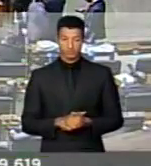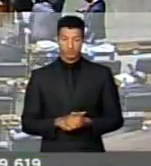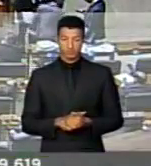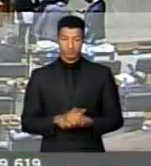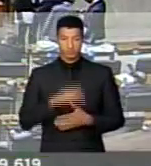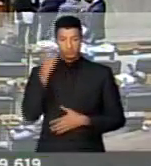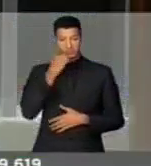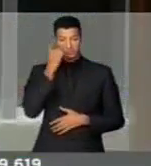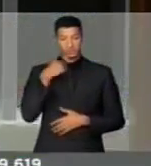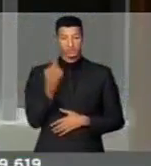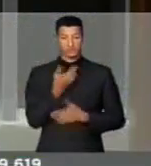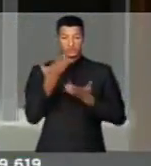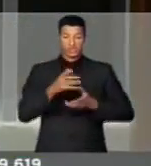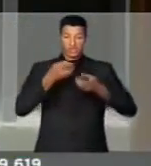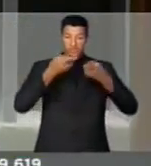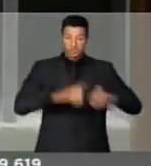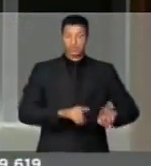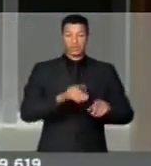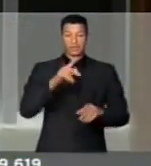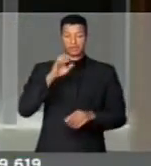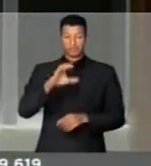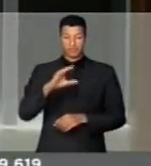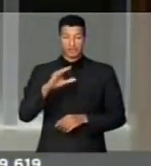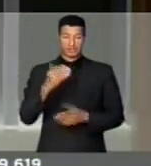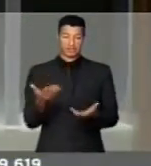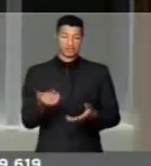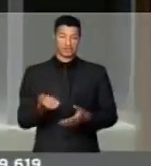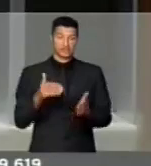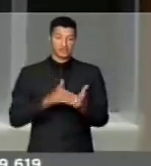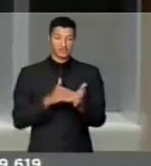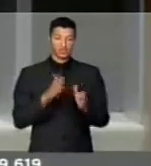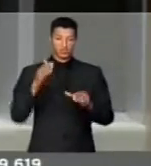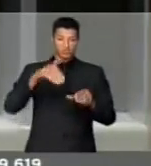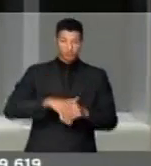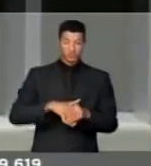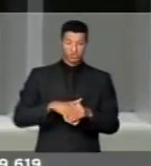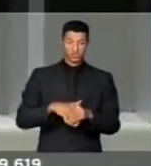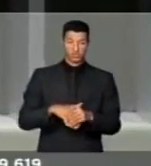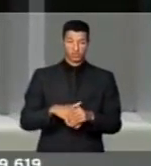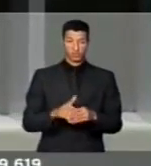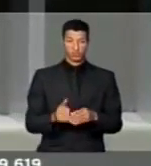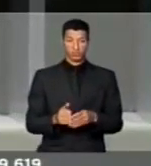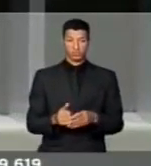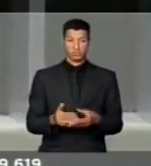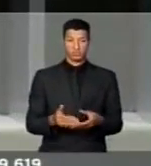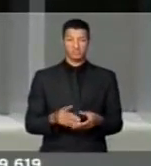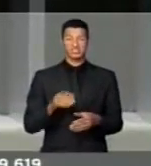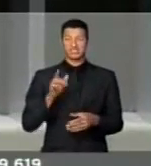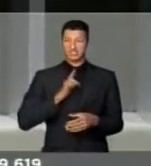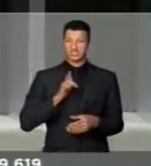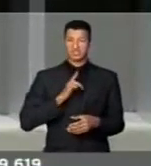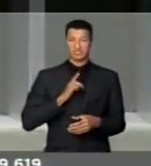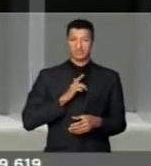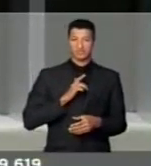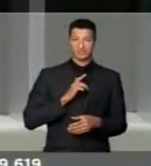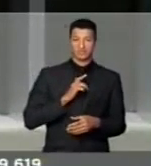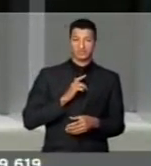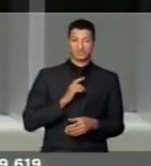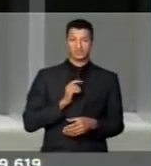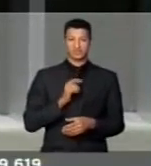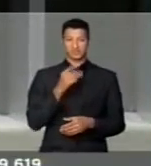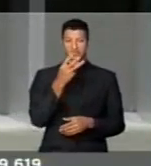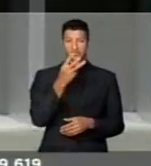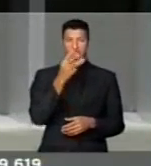Deputados, é claro que a gente quer derrotar essa PEC. Na última votação, ela teve, deputada Alice